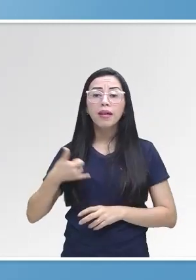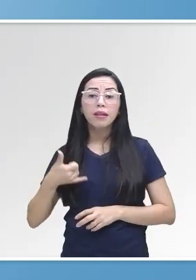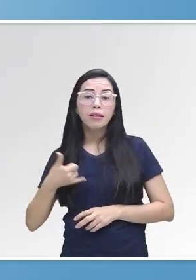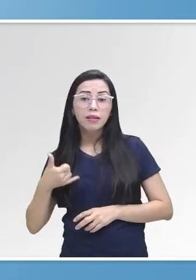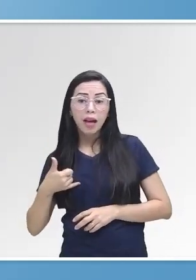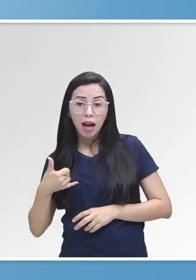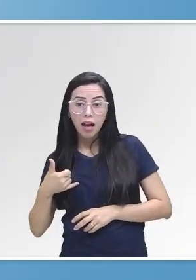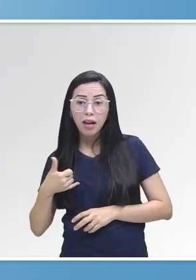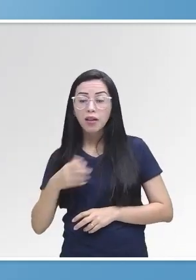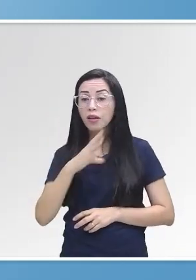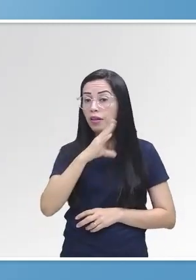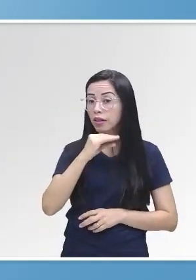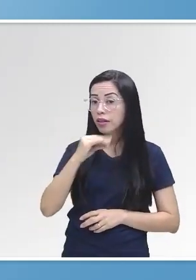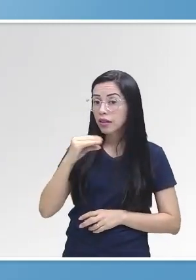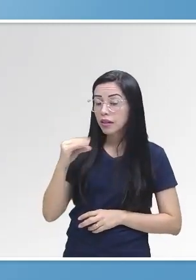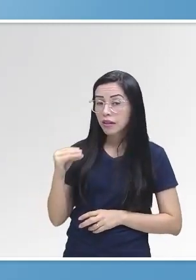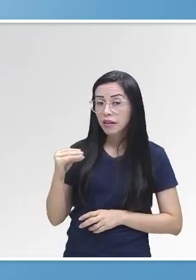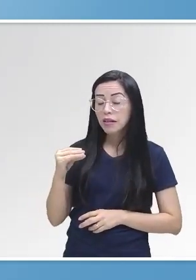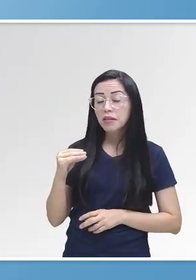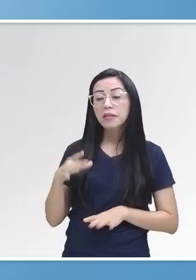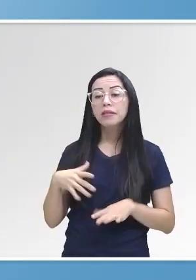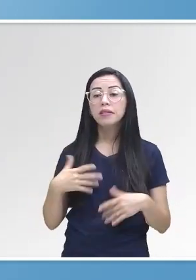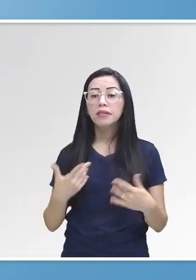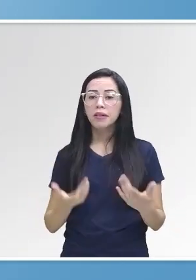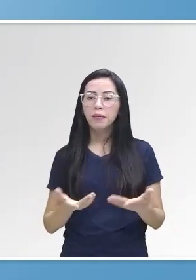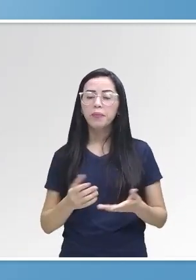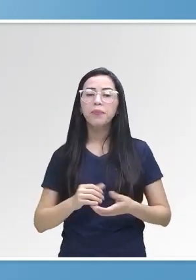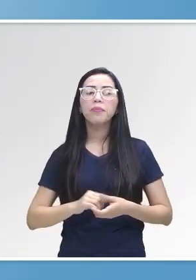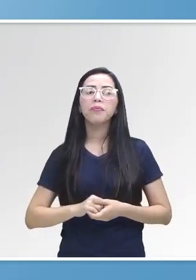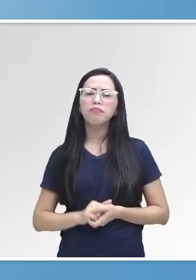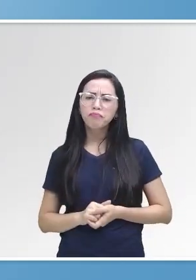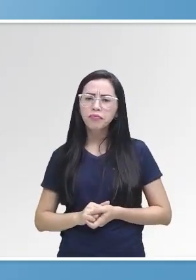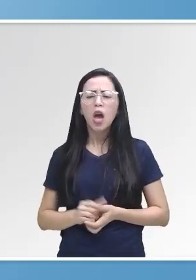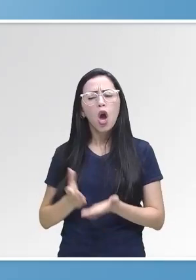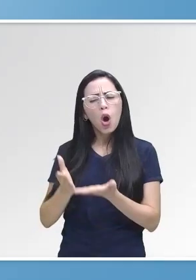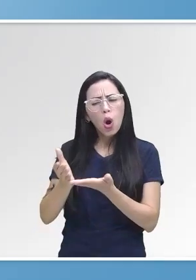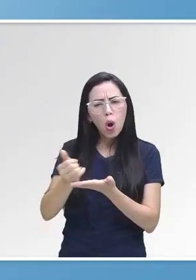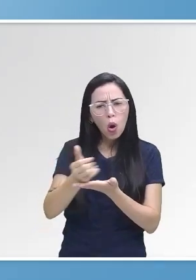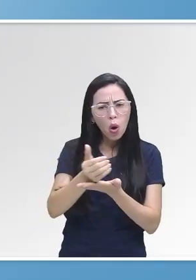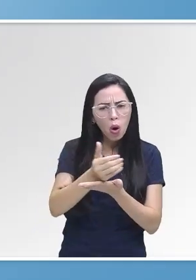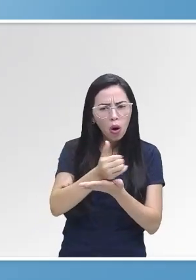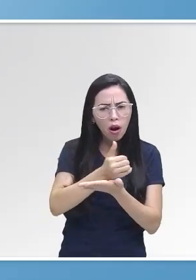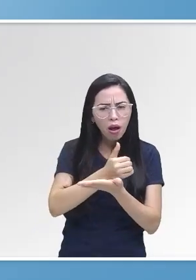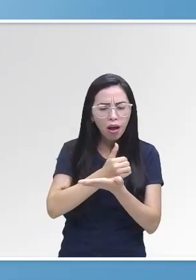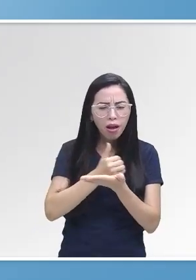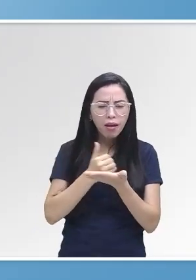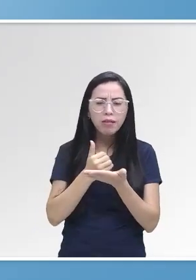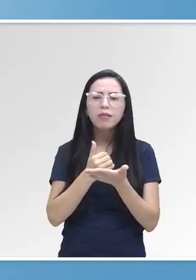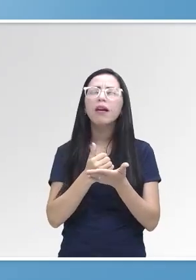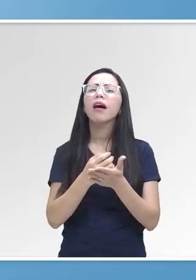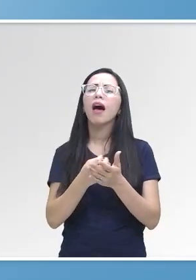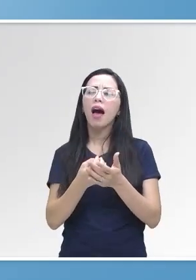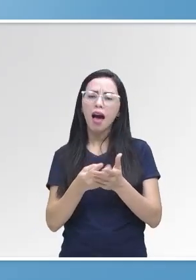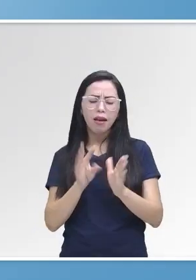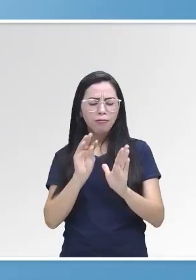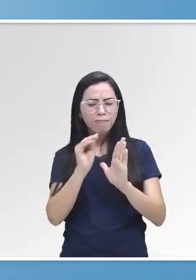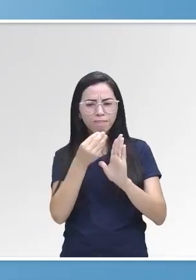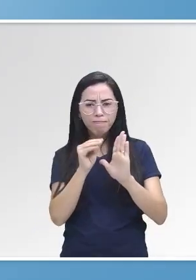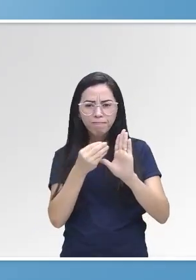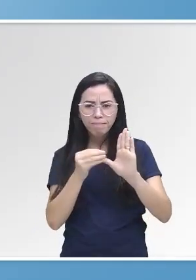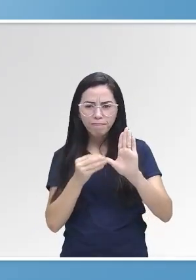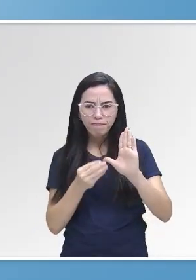minoria tem sete e ali a gente vai coletando essas informações para gente fazer os gráficos